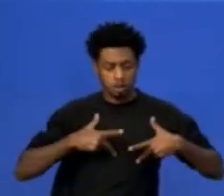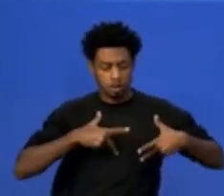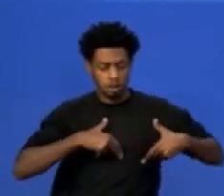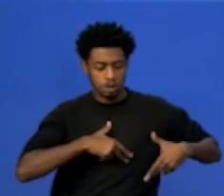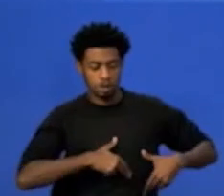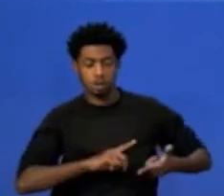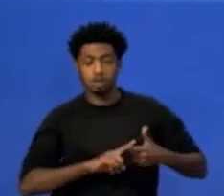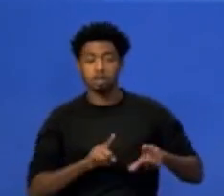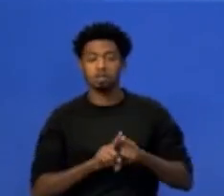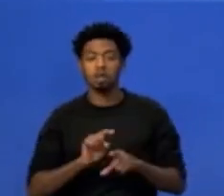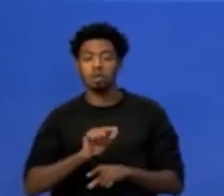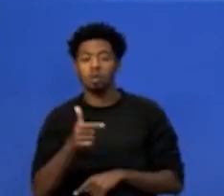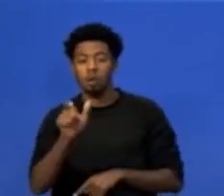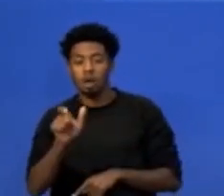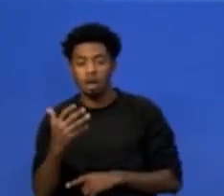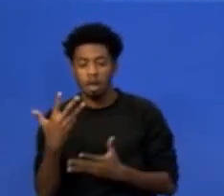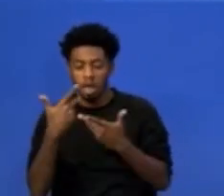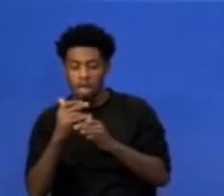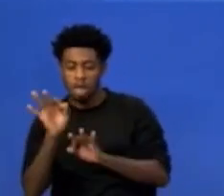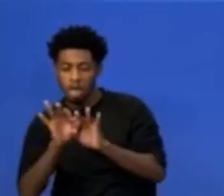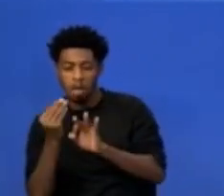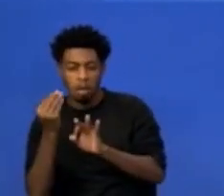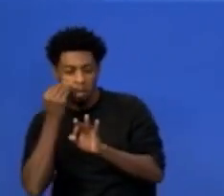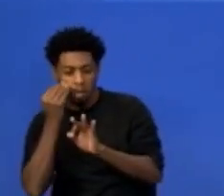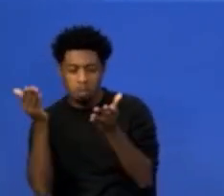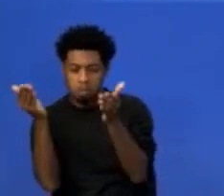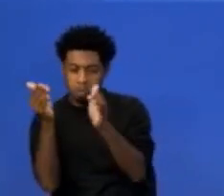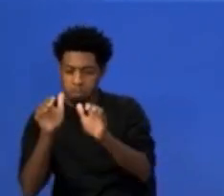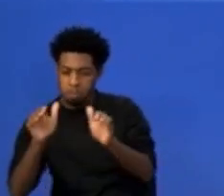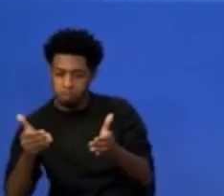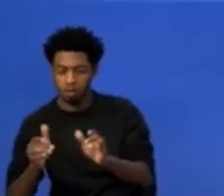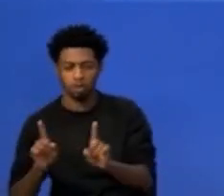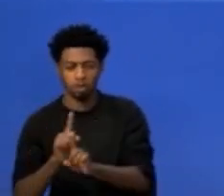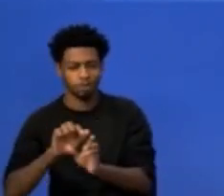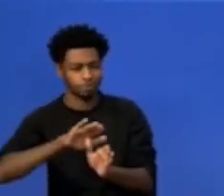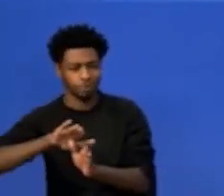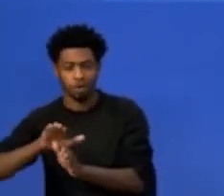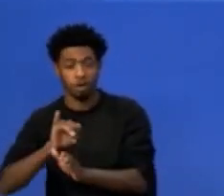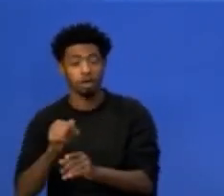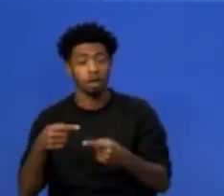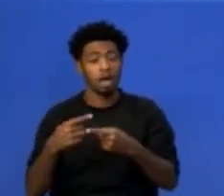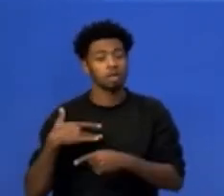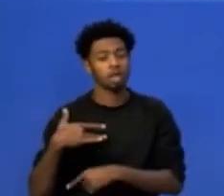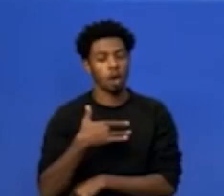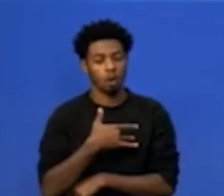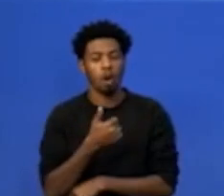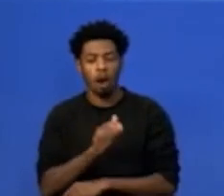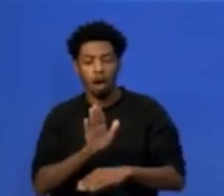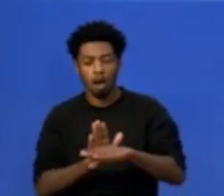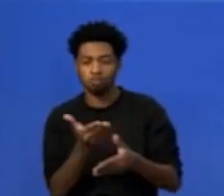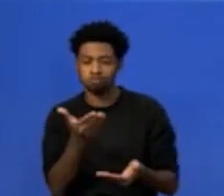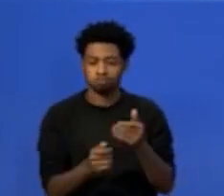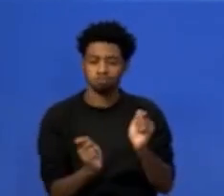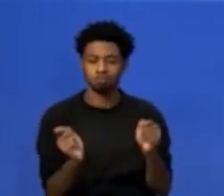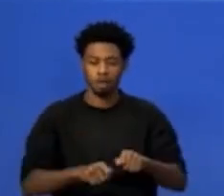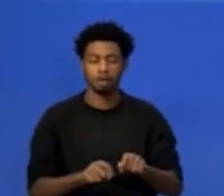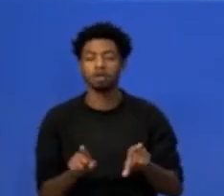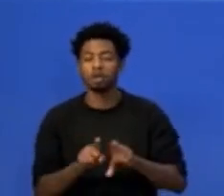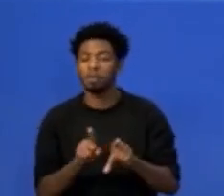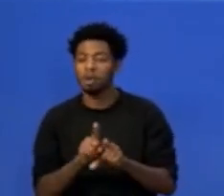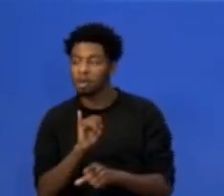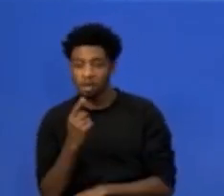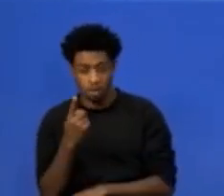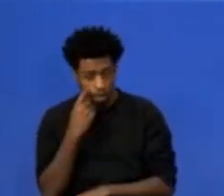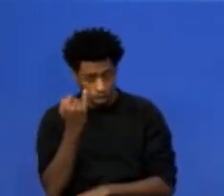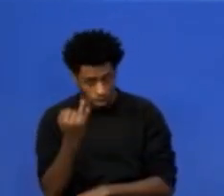ele acaba não cobrindo, e sim tudo que estiver relacionado à sua saúde. E